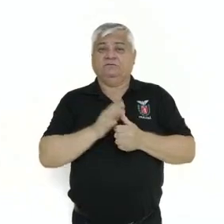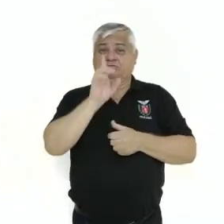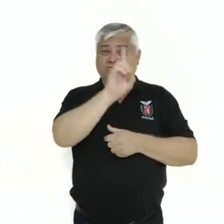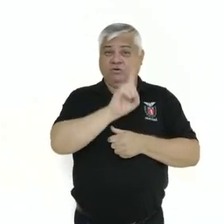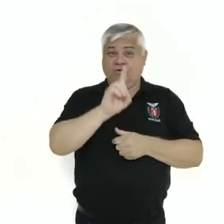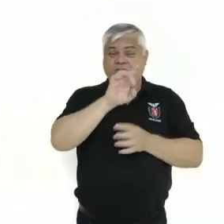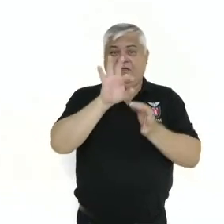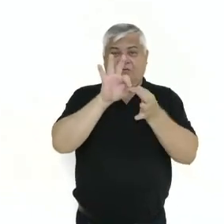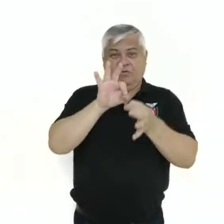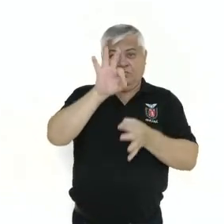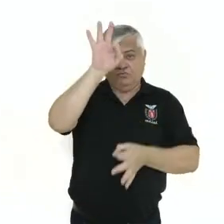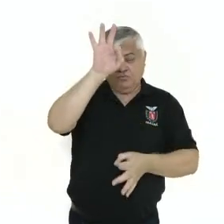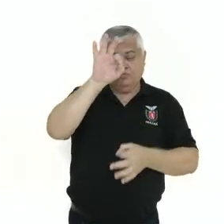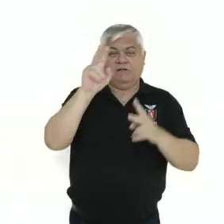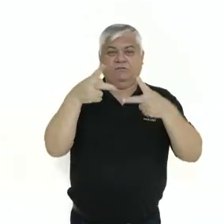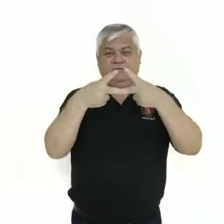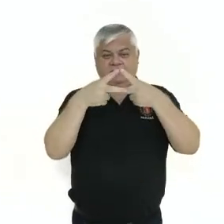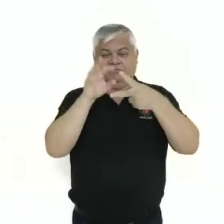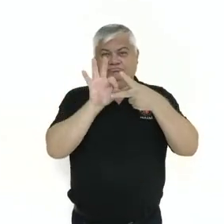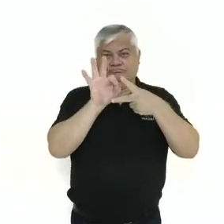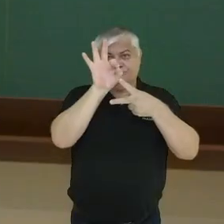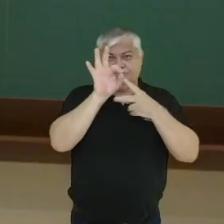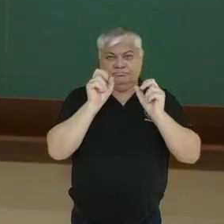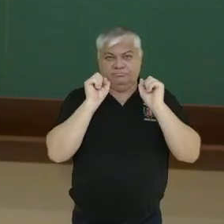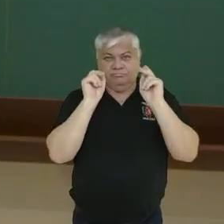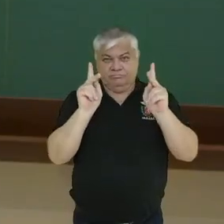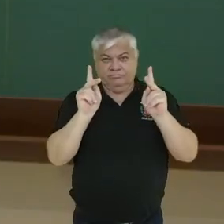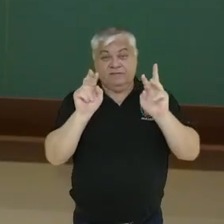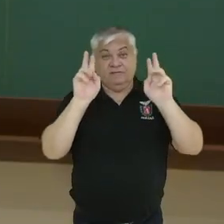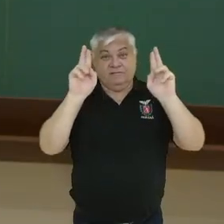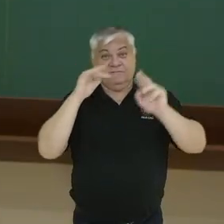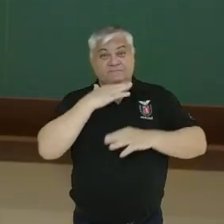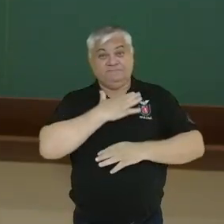da altura do triângulo equilátero,